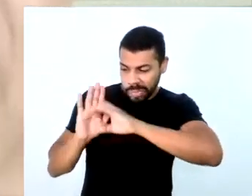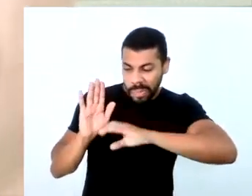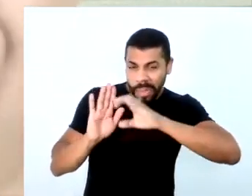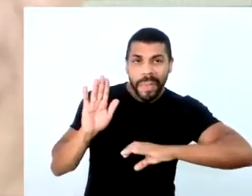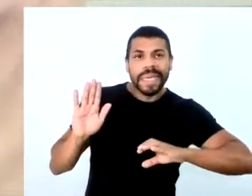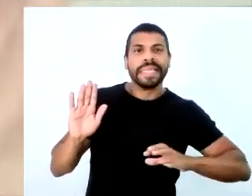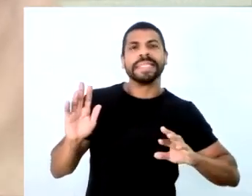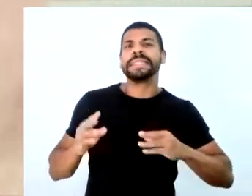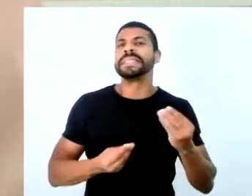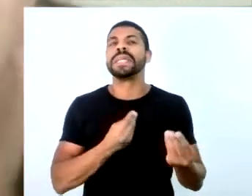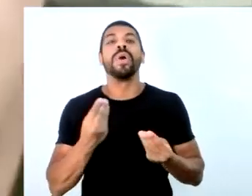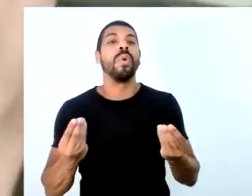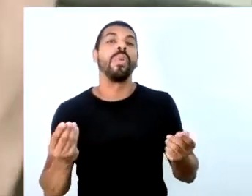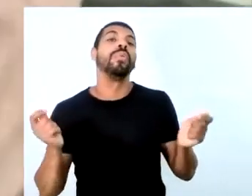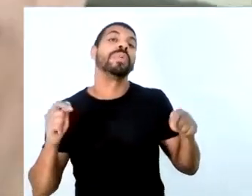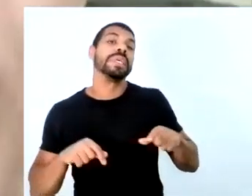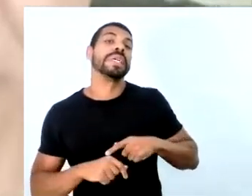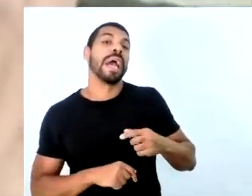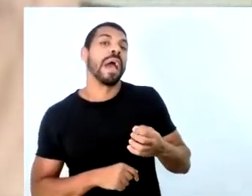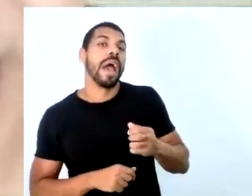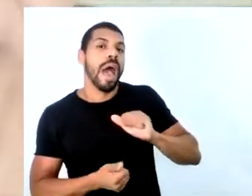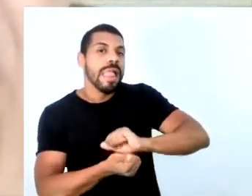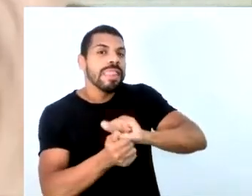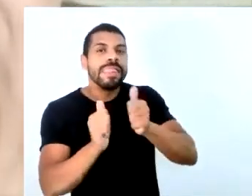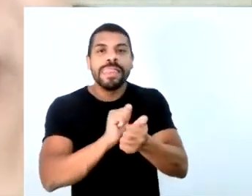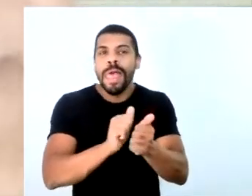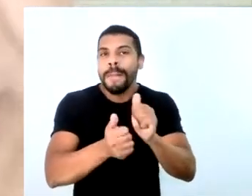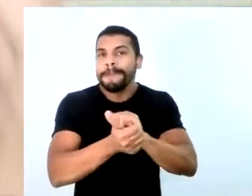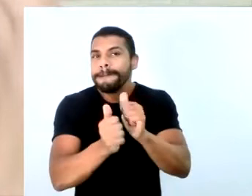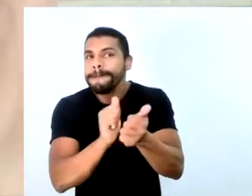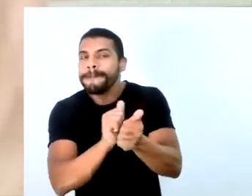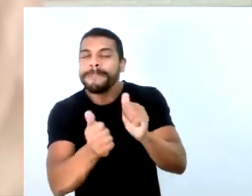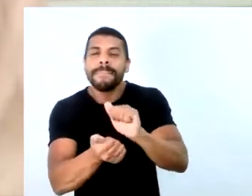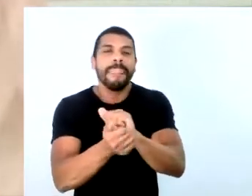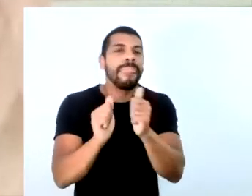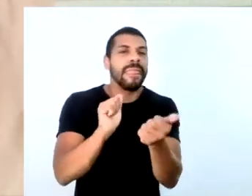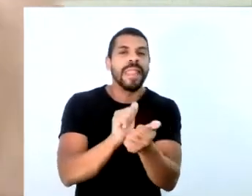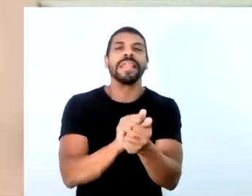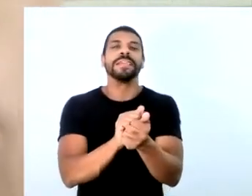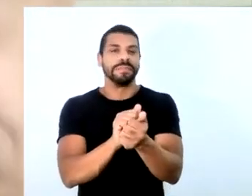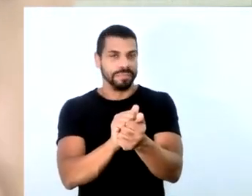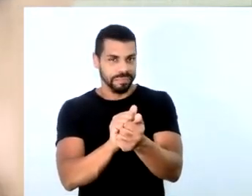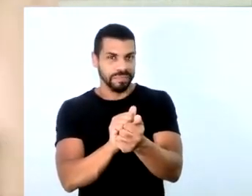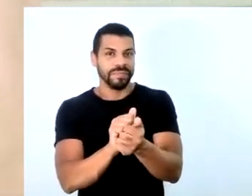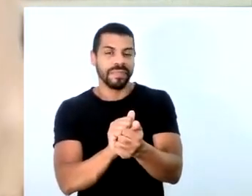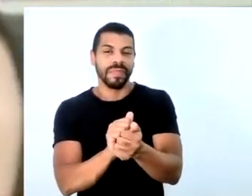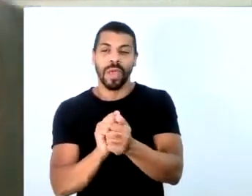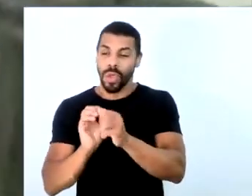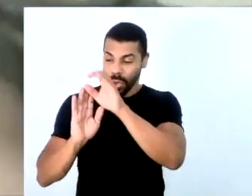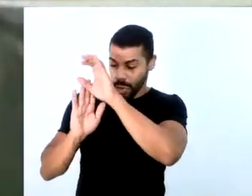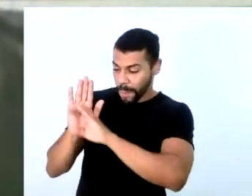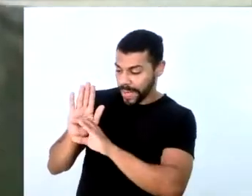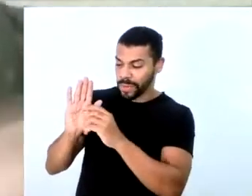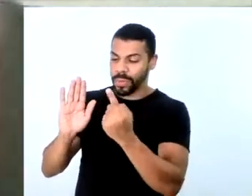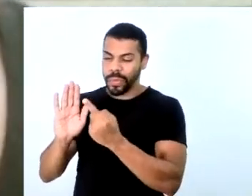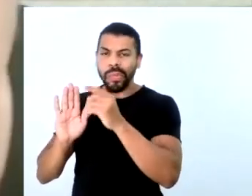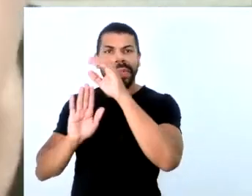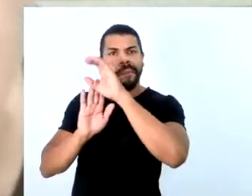mais complicado? Ou cada episódio, pelo menos, segmenta, delimita aquilo que você vai mexer e não